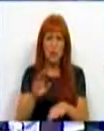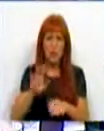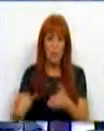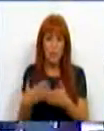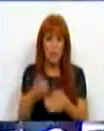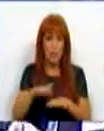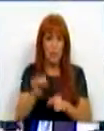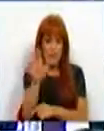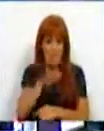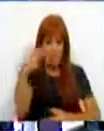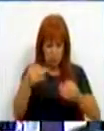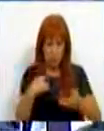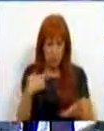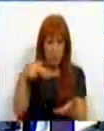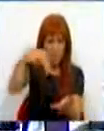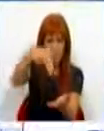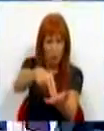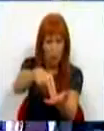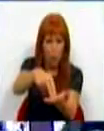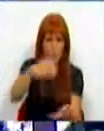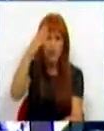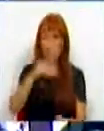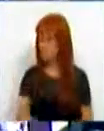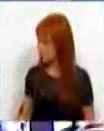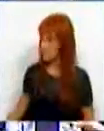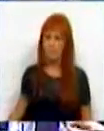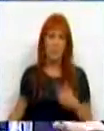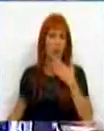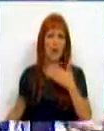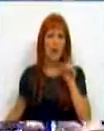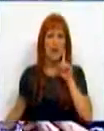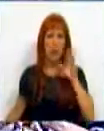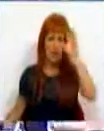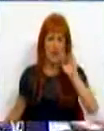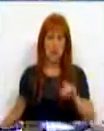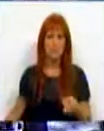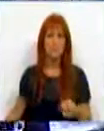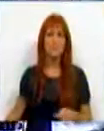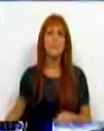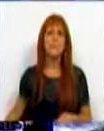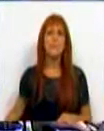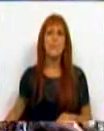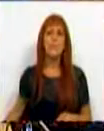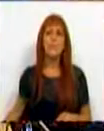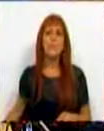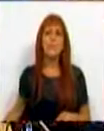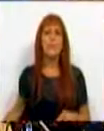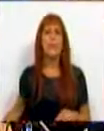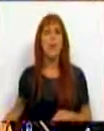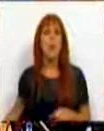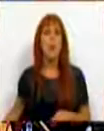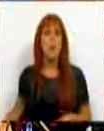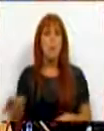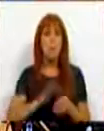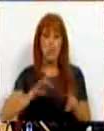proposta relativamente ao mapa judiciário. E vou fazê-lo apenas agora. Obrigado, Sra. Ministra. Tenho que concluir, faz favor. Porque